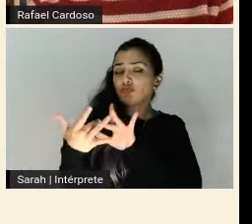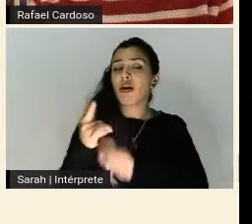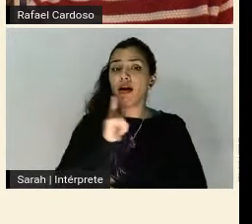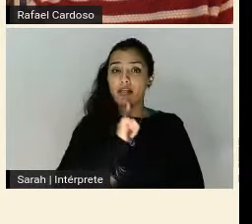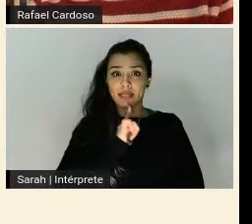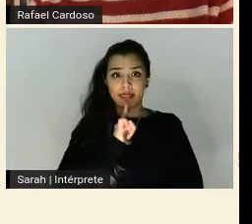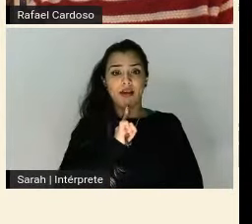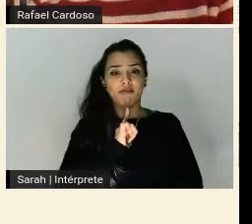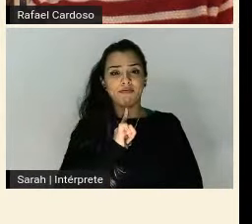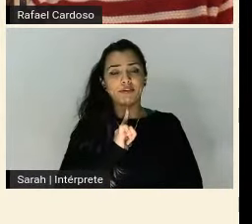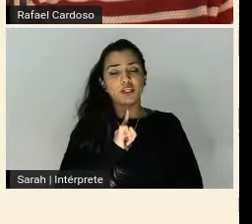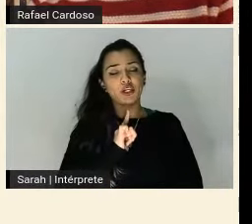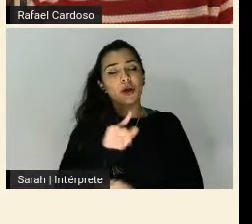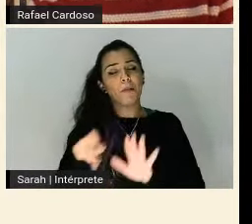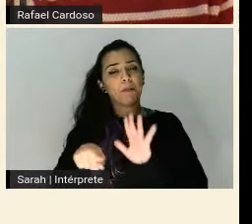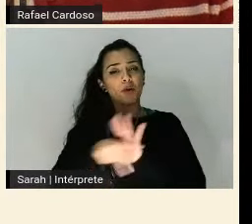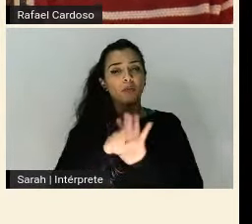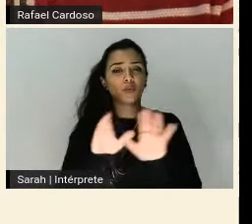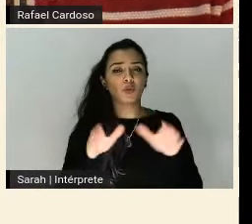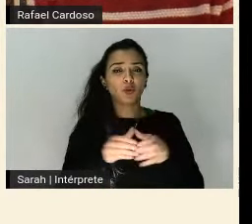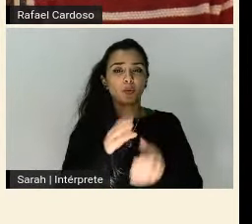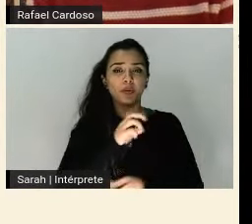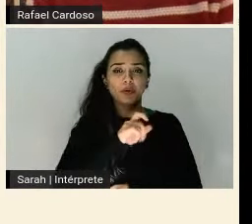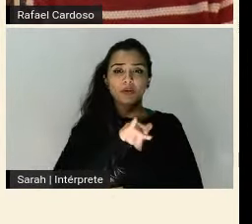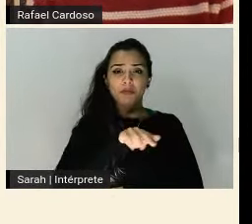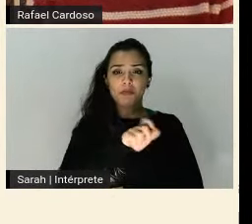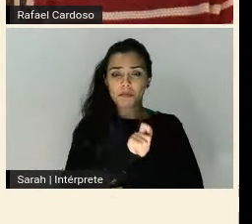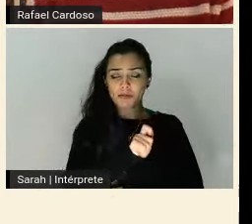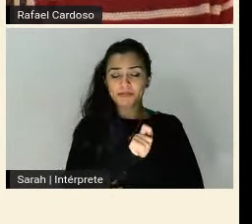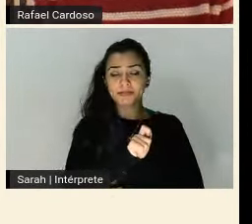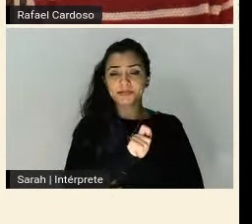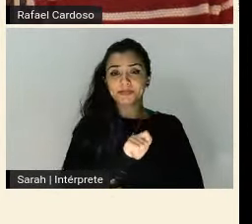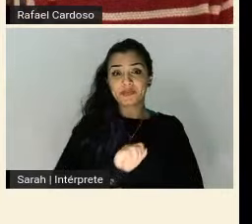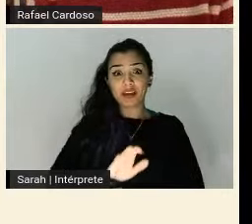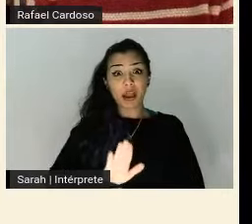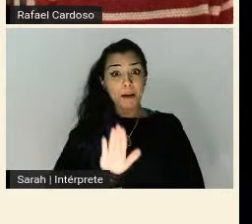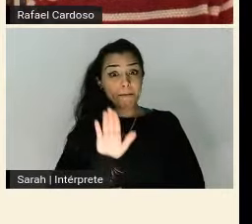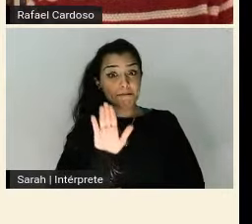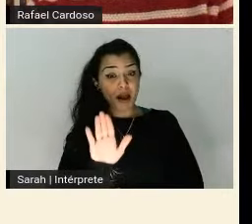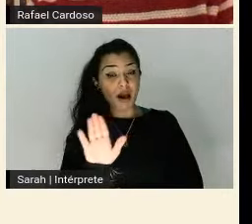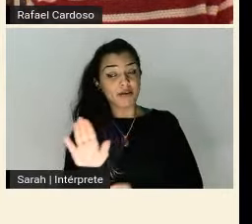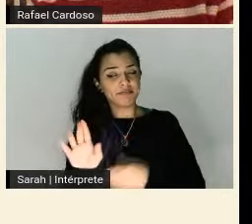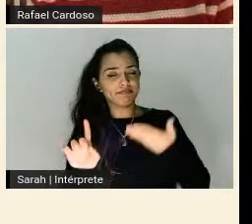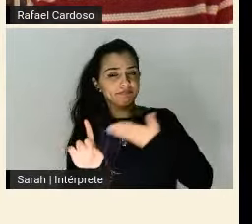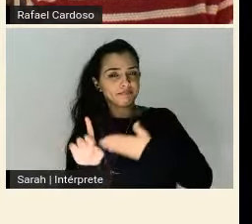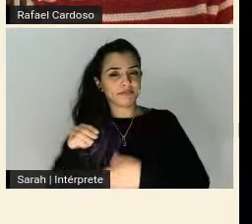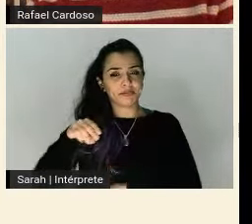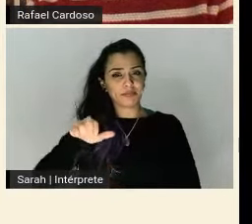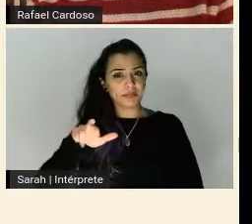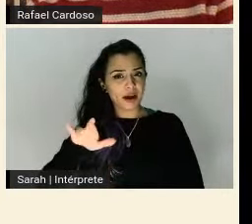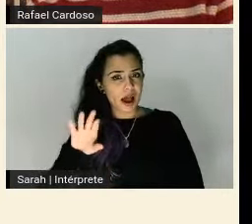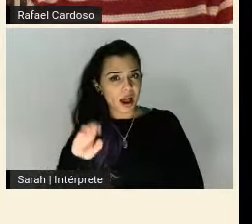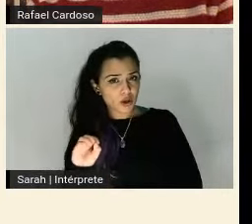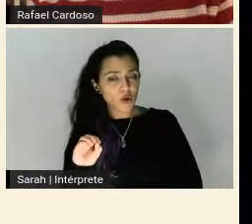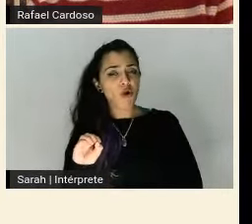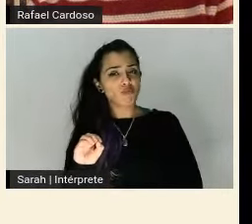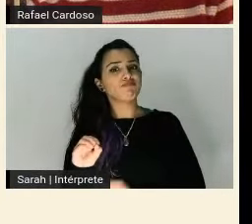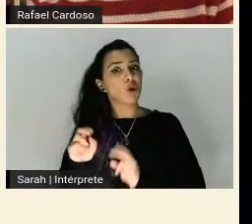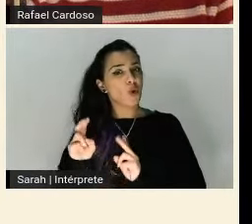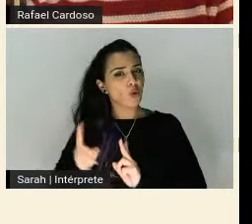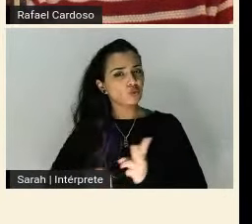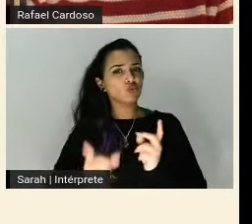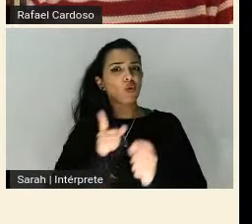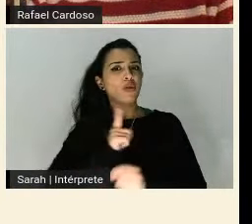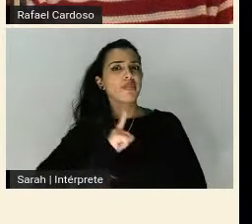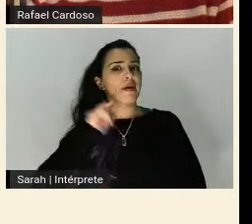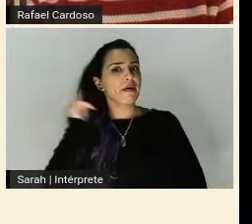aos jovens do Grupo Clima. Porém, o fantasma de Mário exerce ali um papel que não se resume à